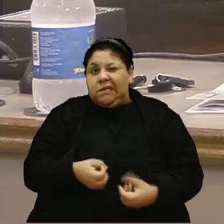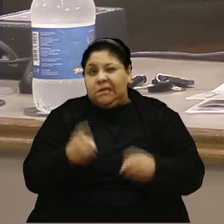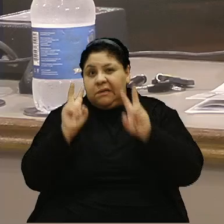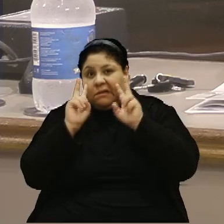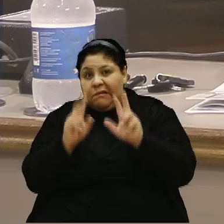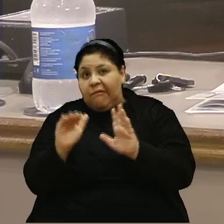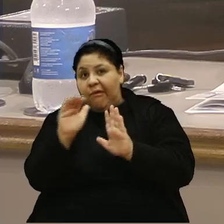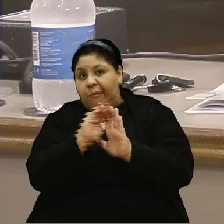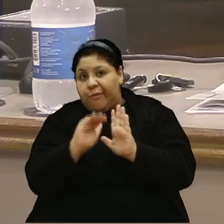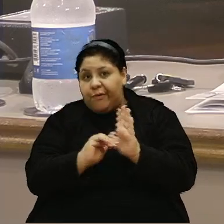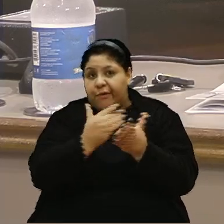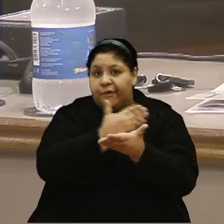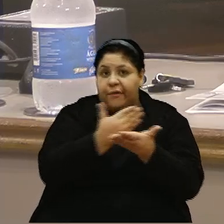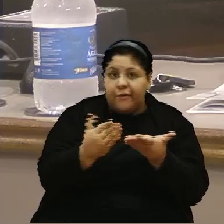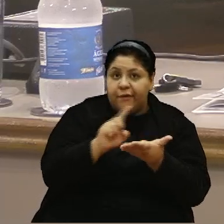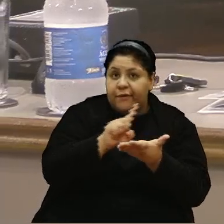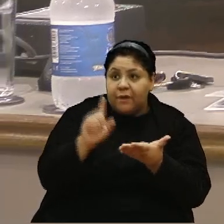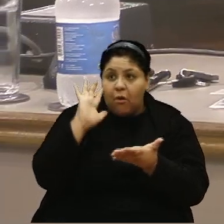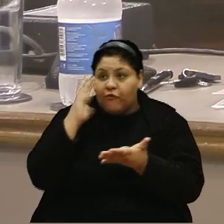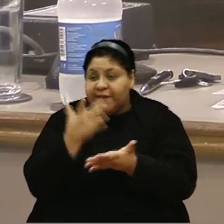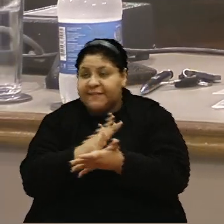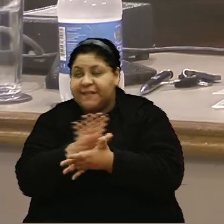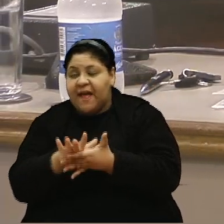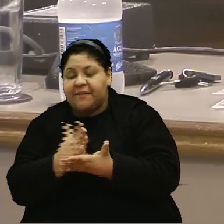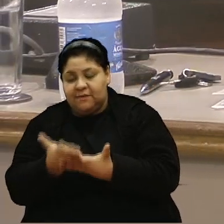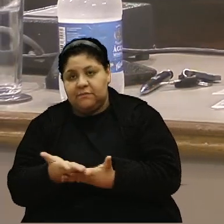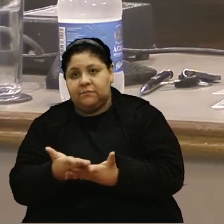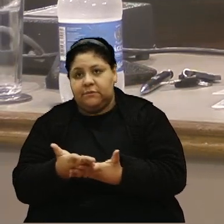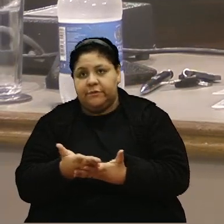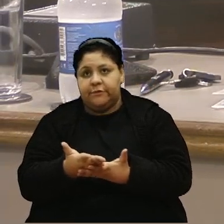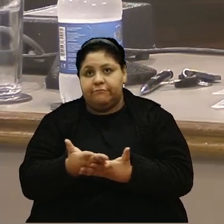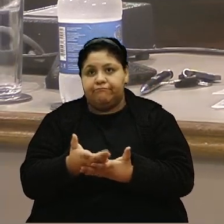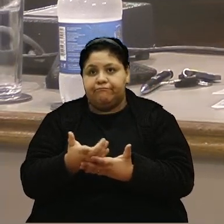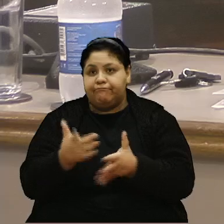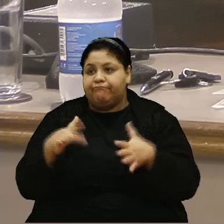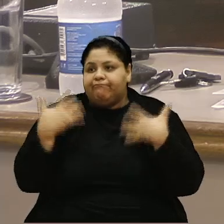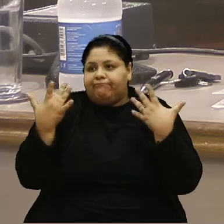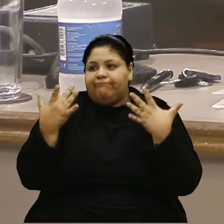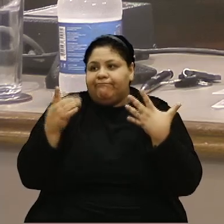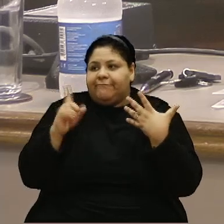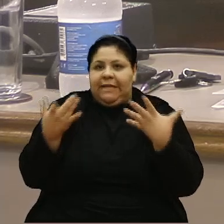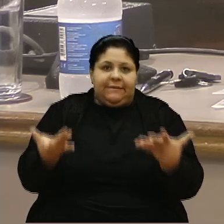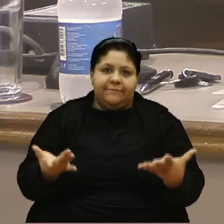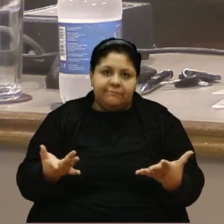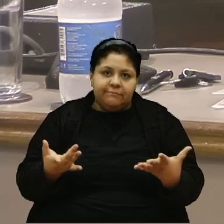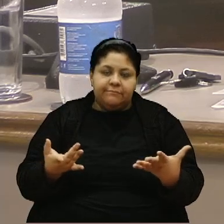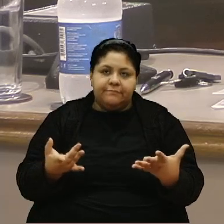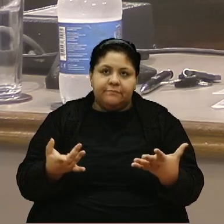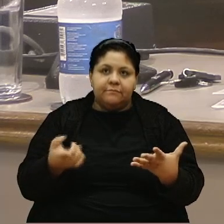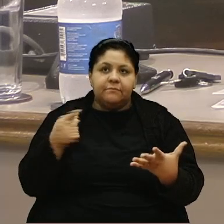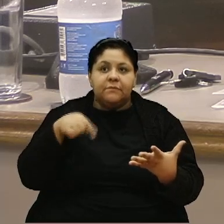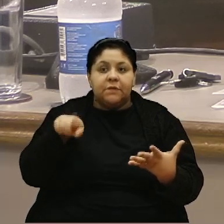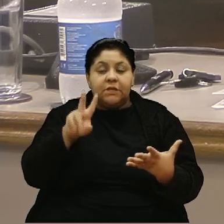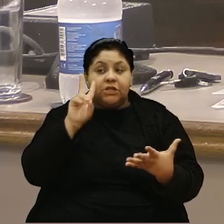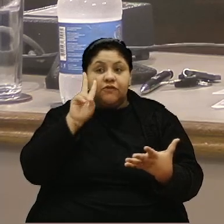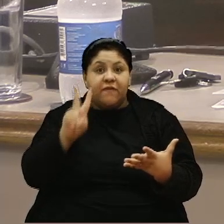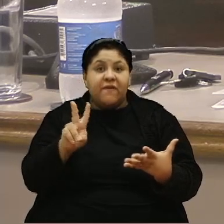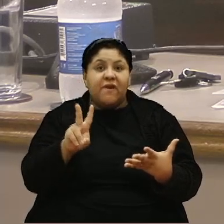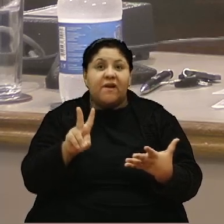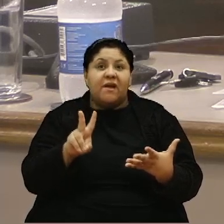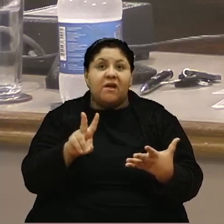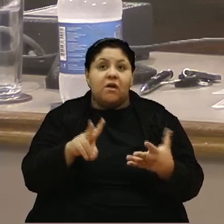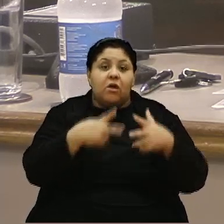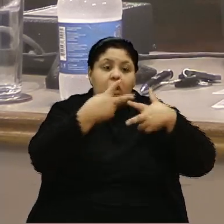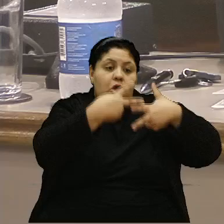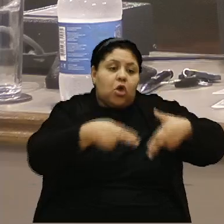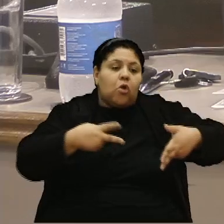programas sendo lançados e não acontecendo. Então, nada me espanta, né? E é isso mesmo, a gente vai ver muita coisa a ser